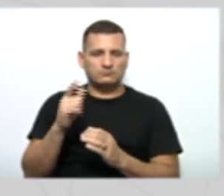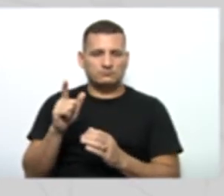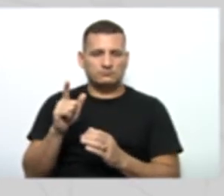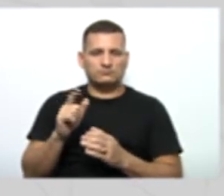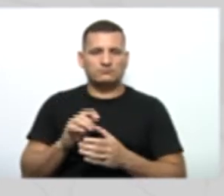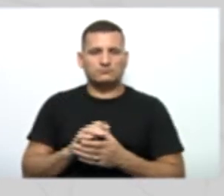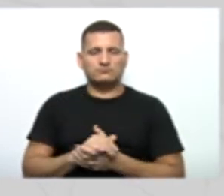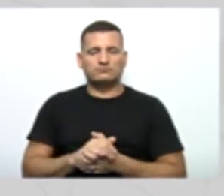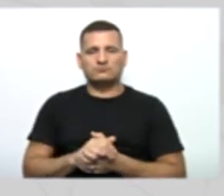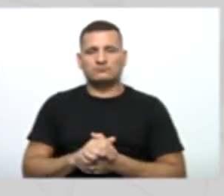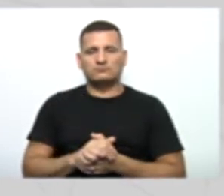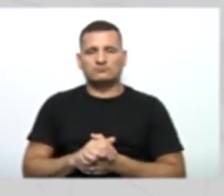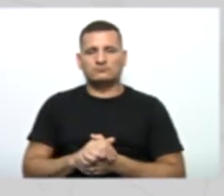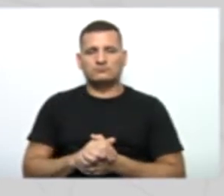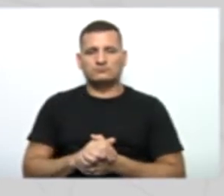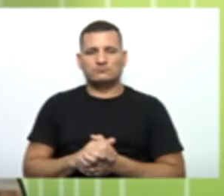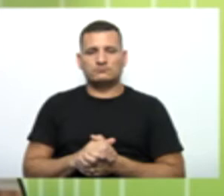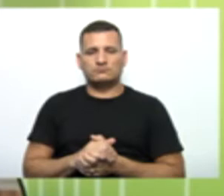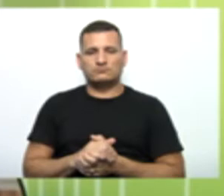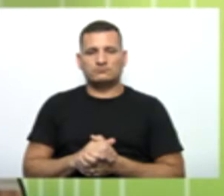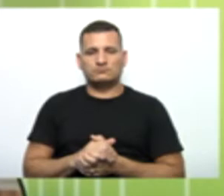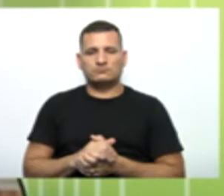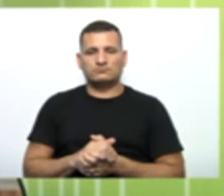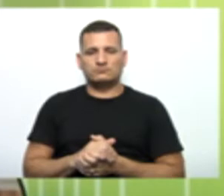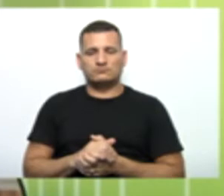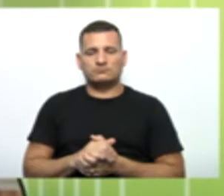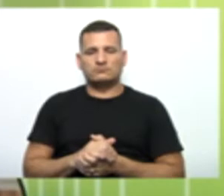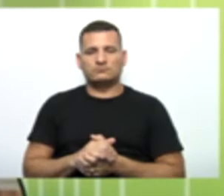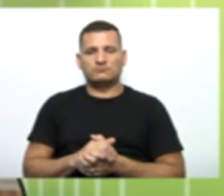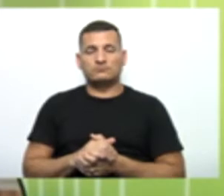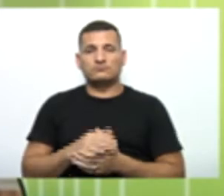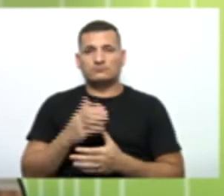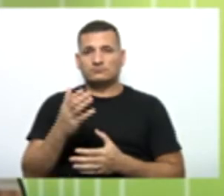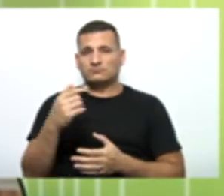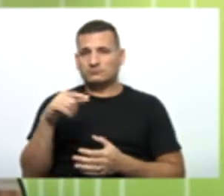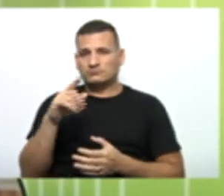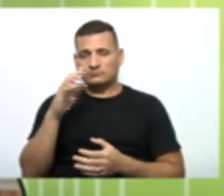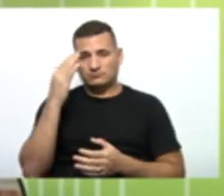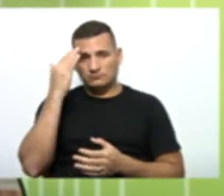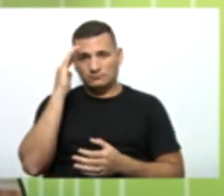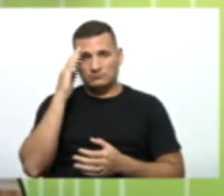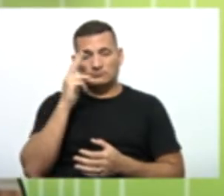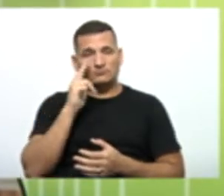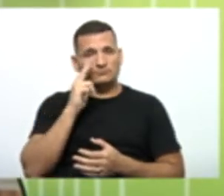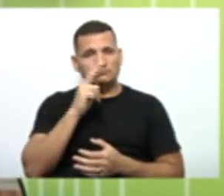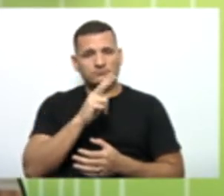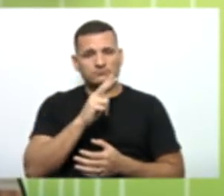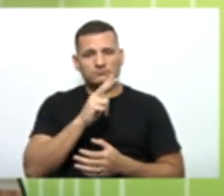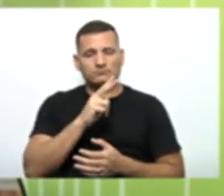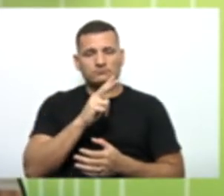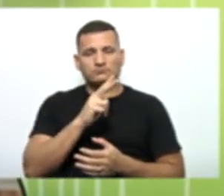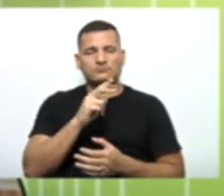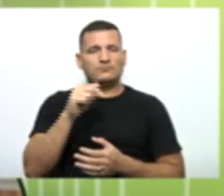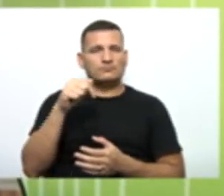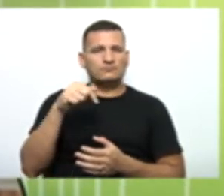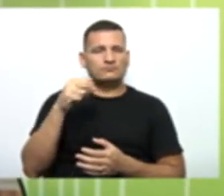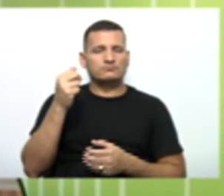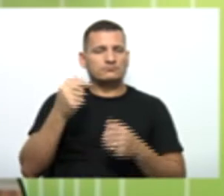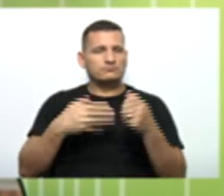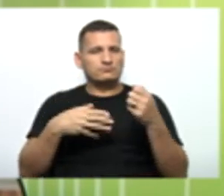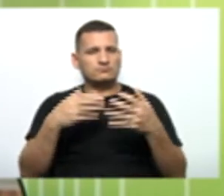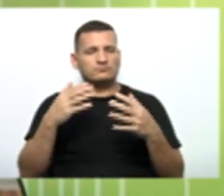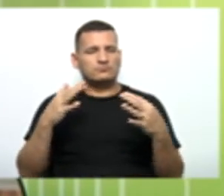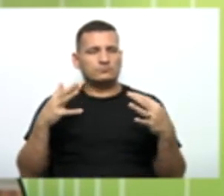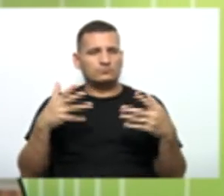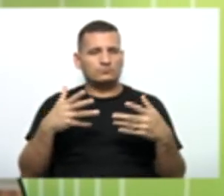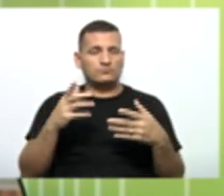aqui, ó. Vem aqui para mim, gente, ó. Eu quero que vocês entendam que tudo que nós estamos fazendo aqui, ó, e tudo exemplificando,